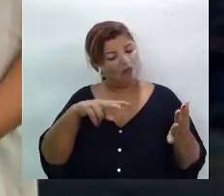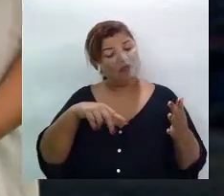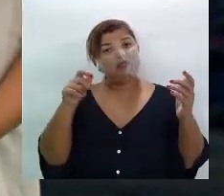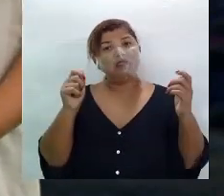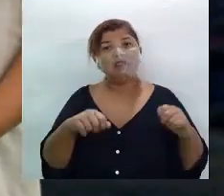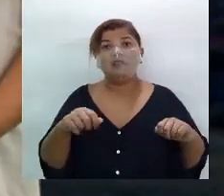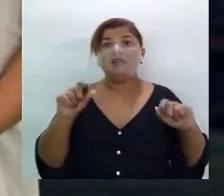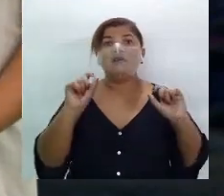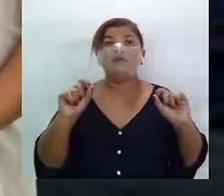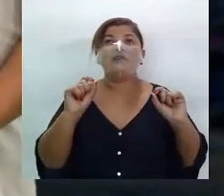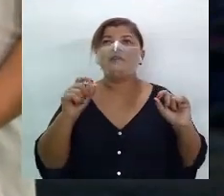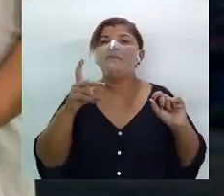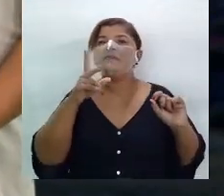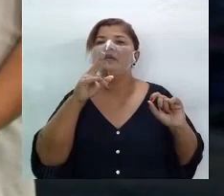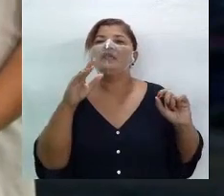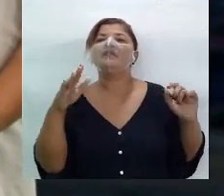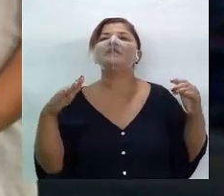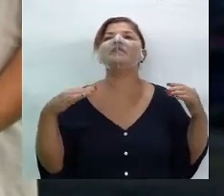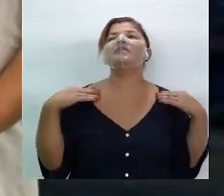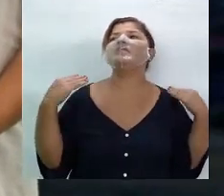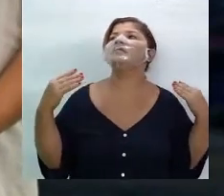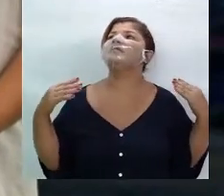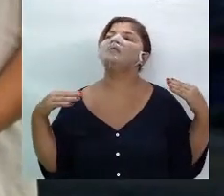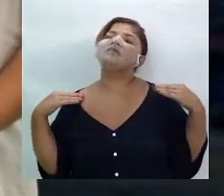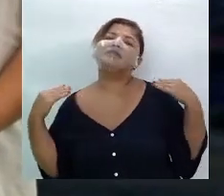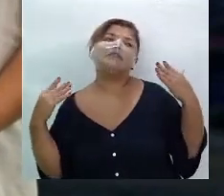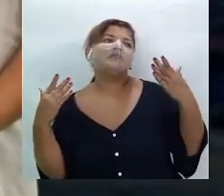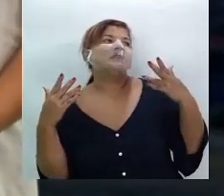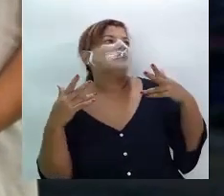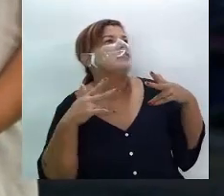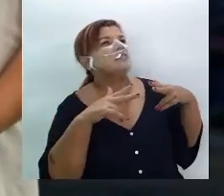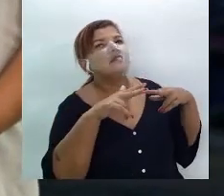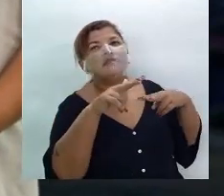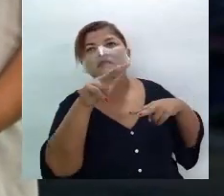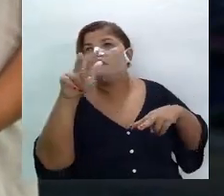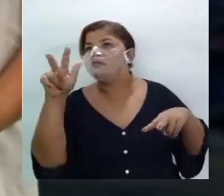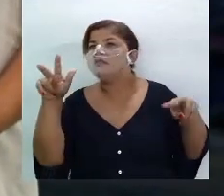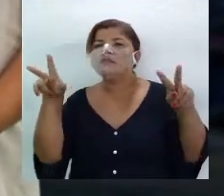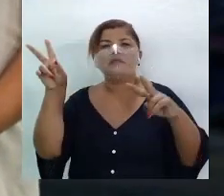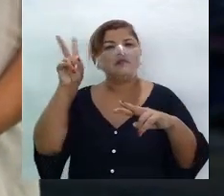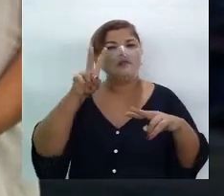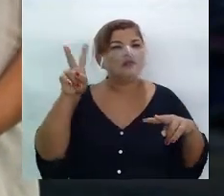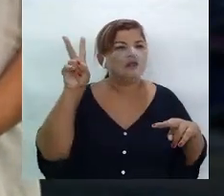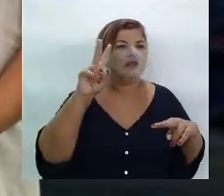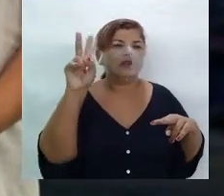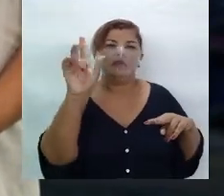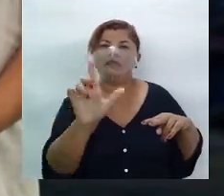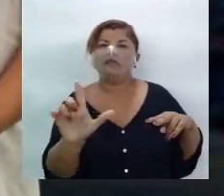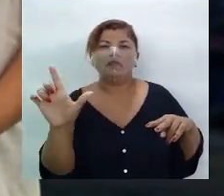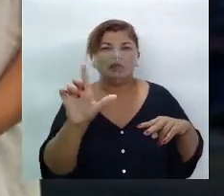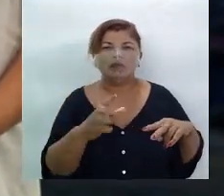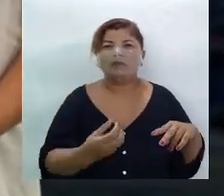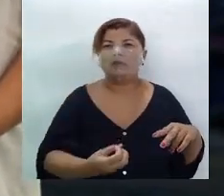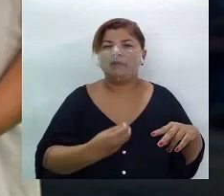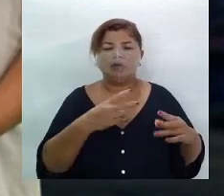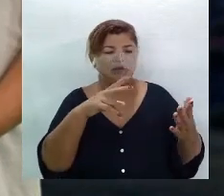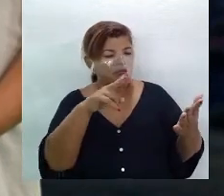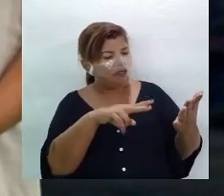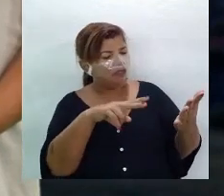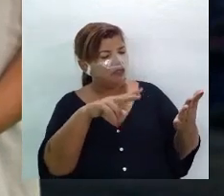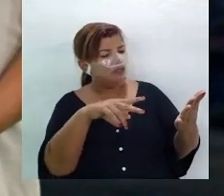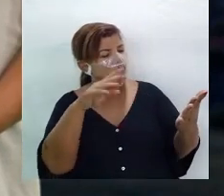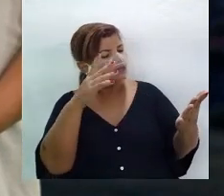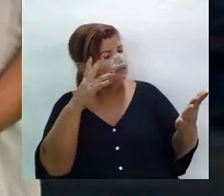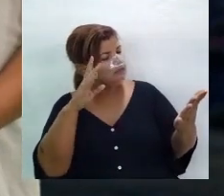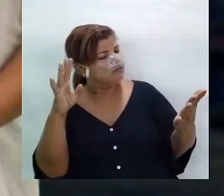apenas histórico, como também um passeio sociológico, um passeio literário, um passeio poético, A obra é muito rica